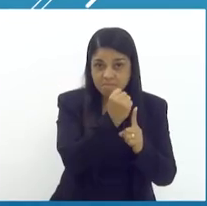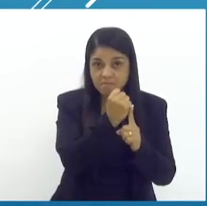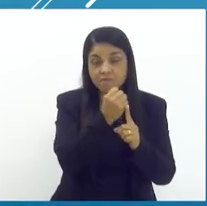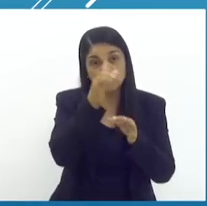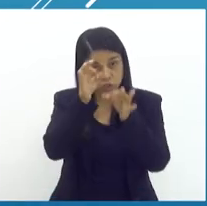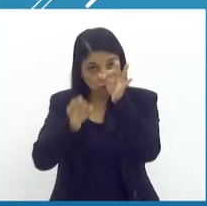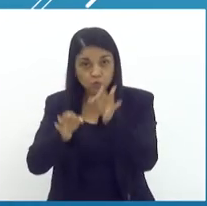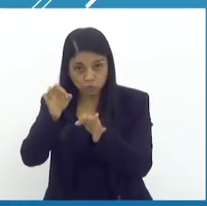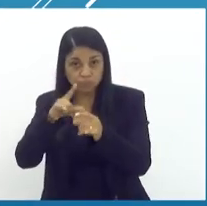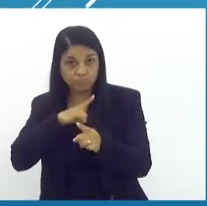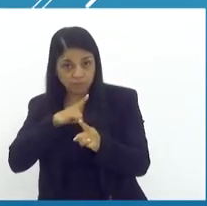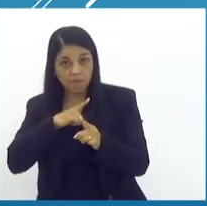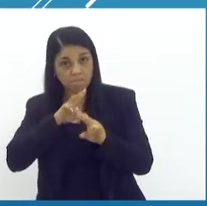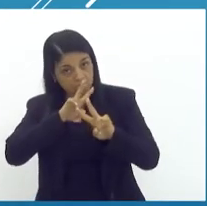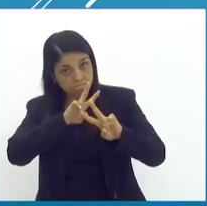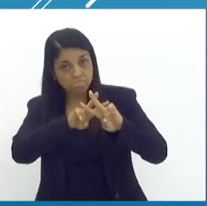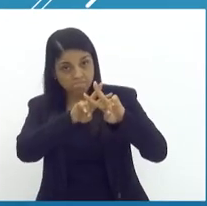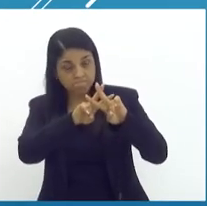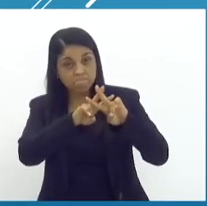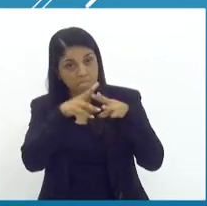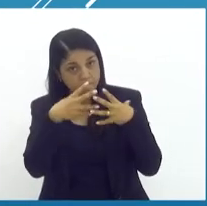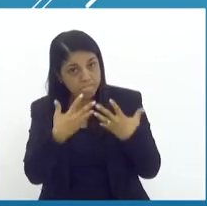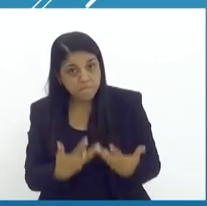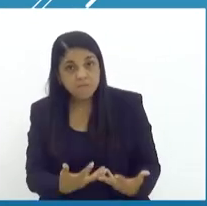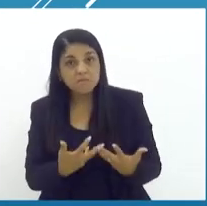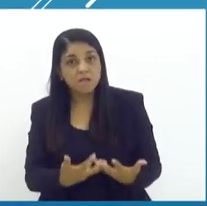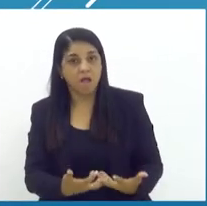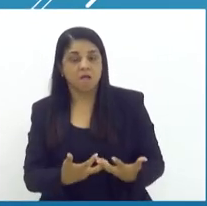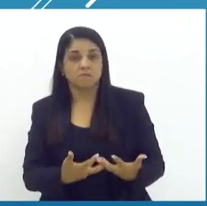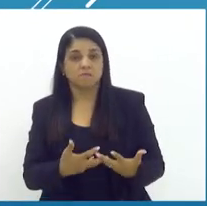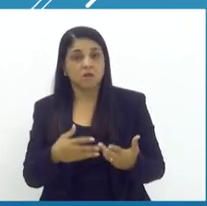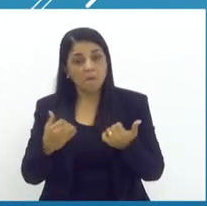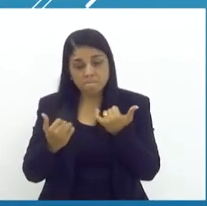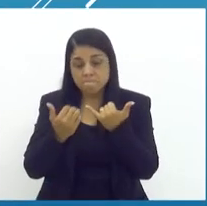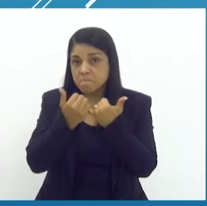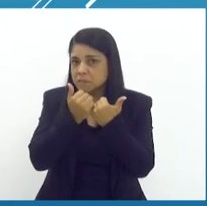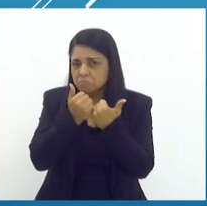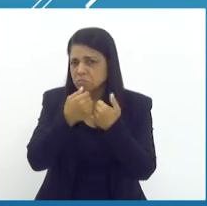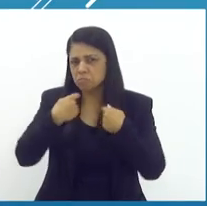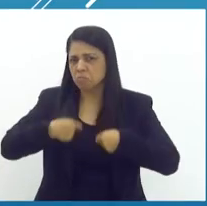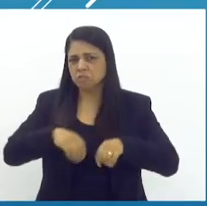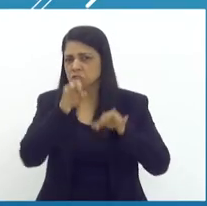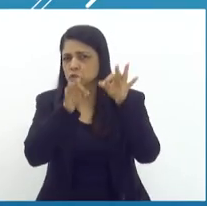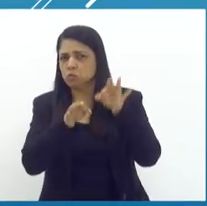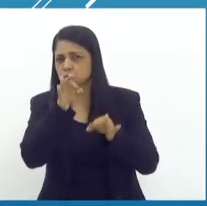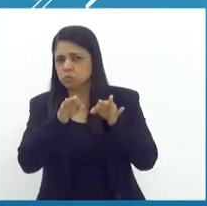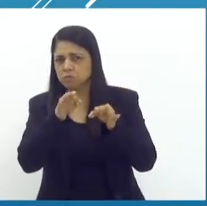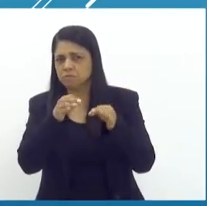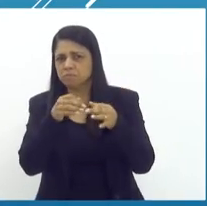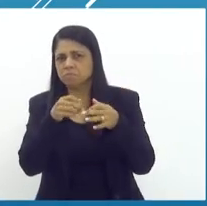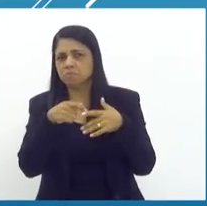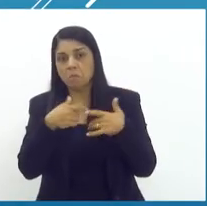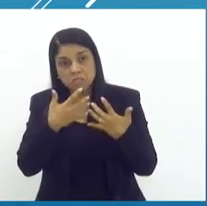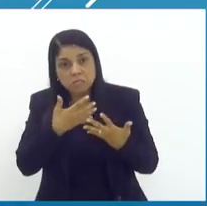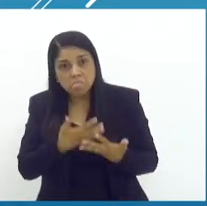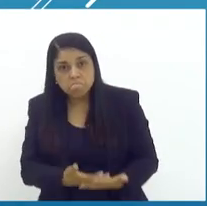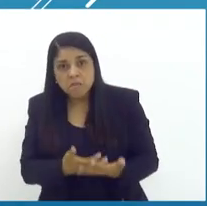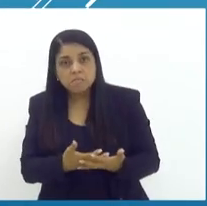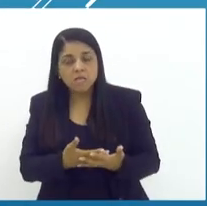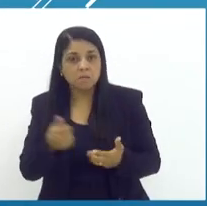apenas com patrimônio um patrimônio não precisa do Júri não e apenas pode ser muito mais pesado